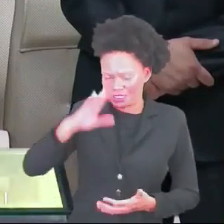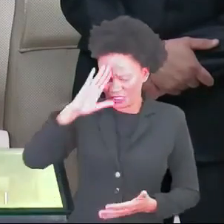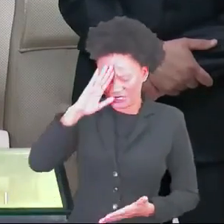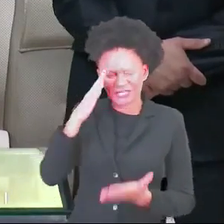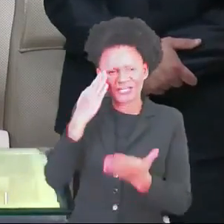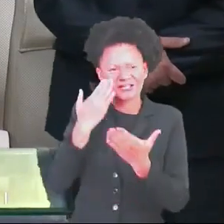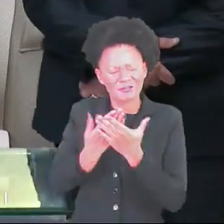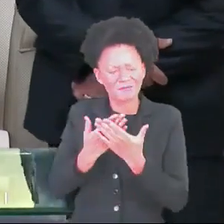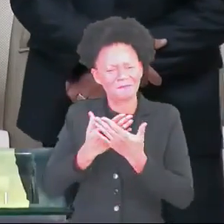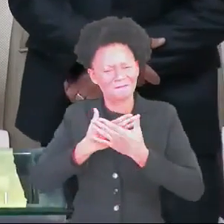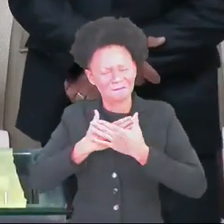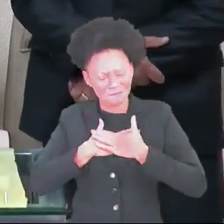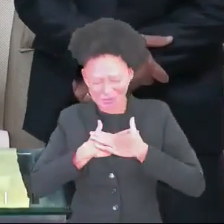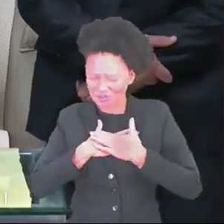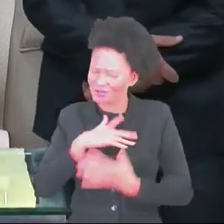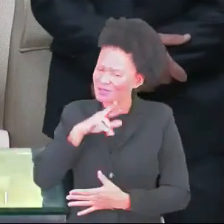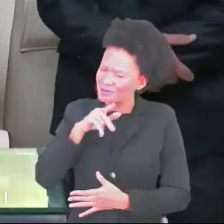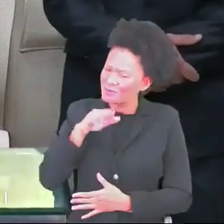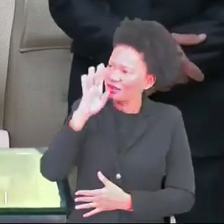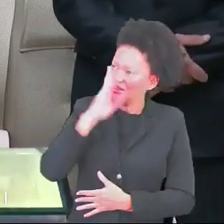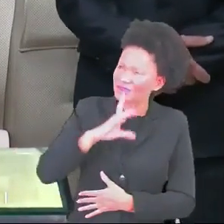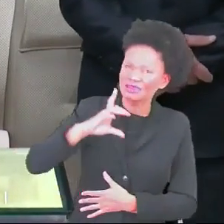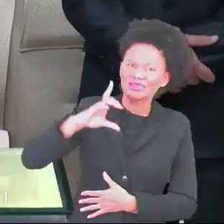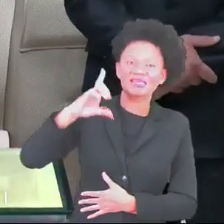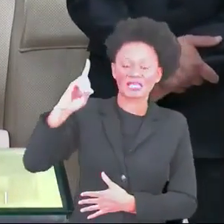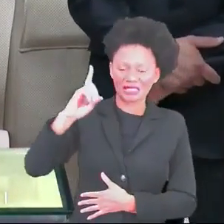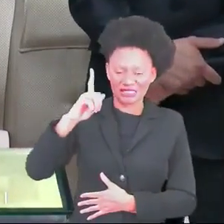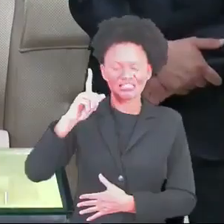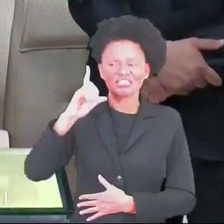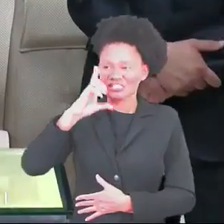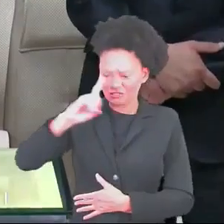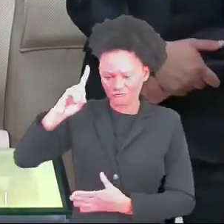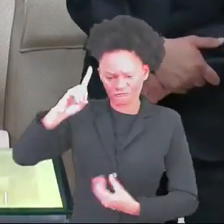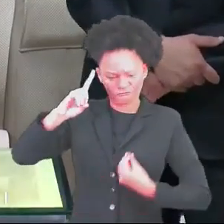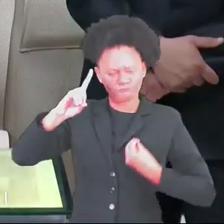meu irmão, que Deus existe,